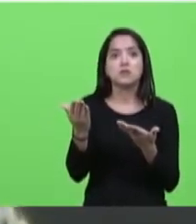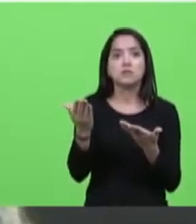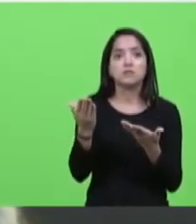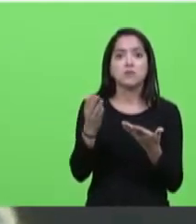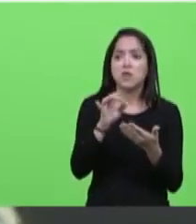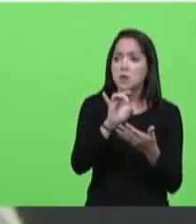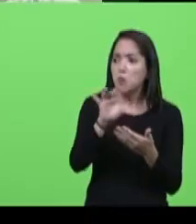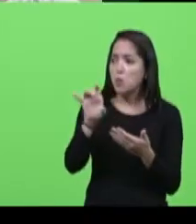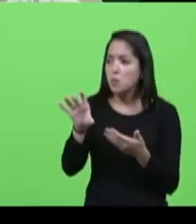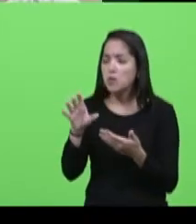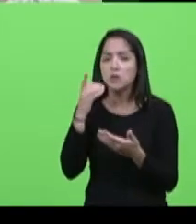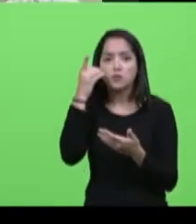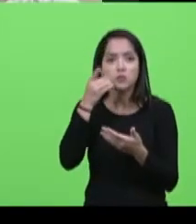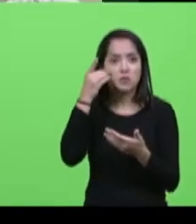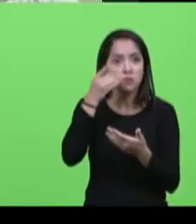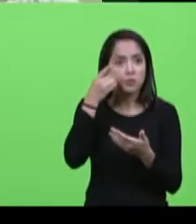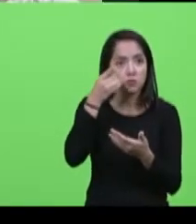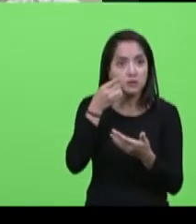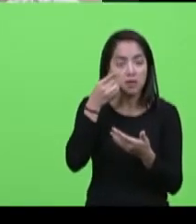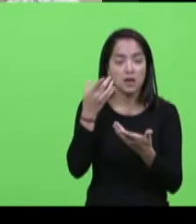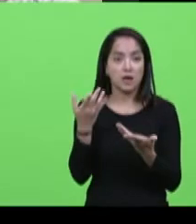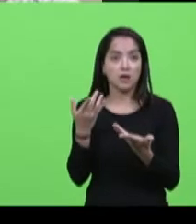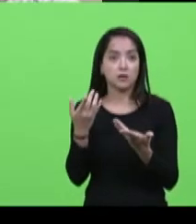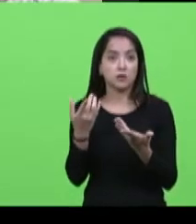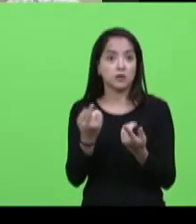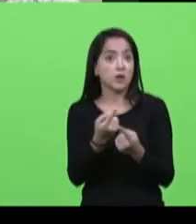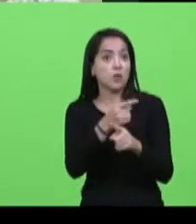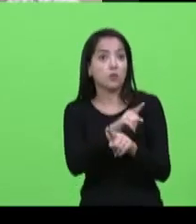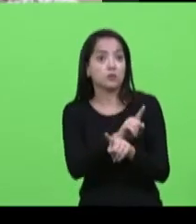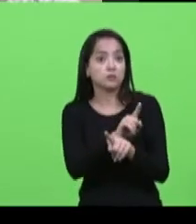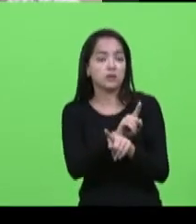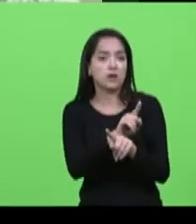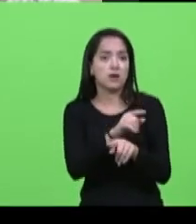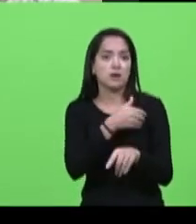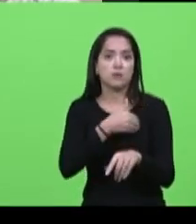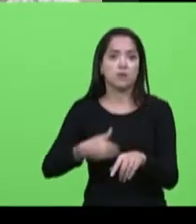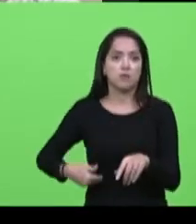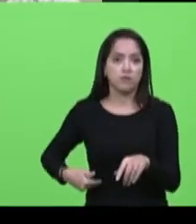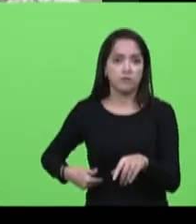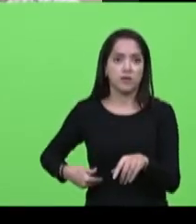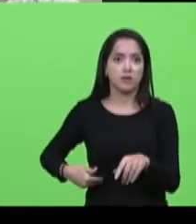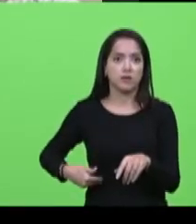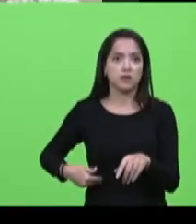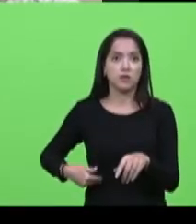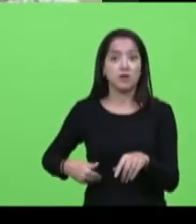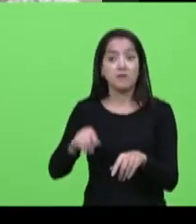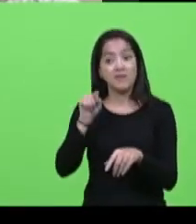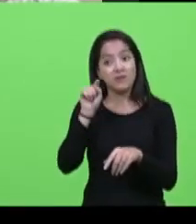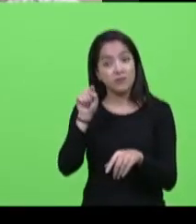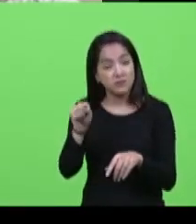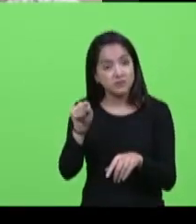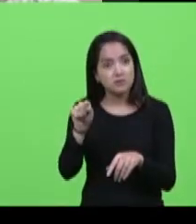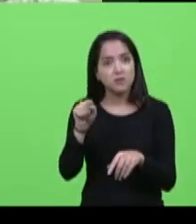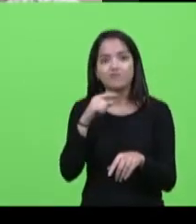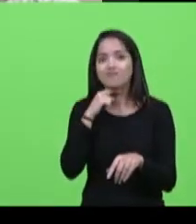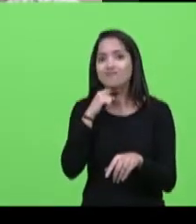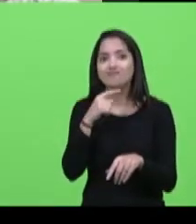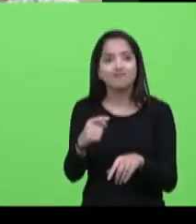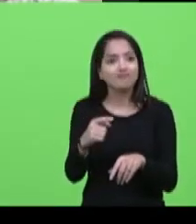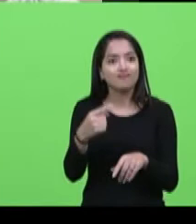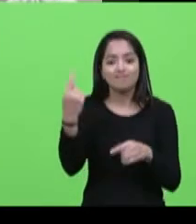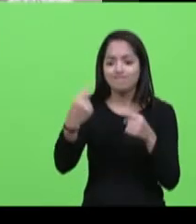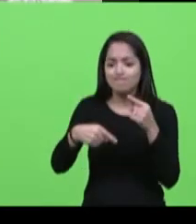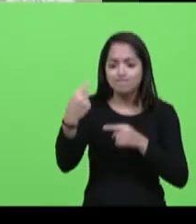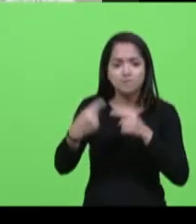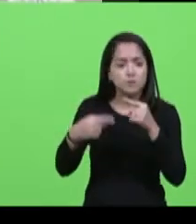qualquer outro colega que se manifesta contrário às atitudes do governo. Vossa Excelência não consegue ter numa discussão